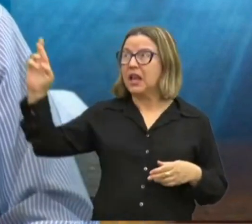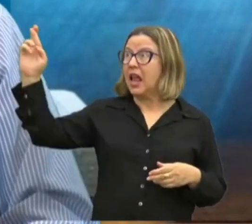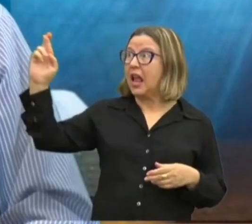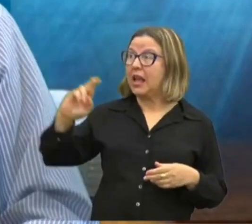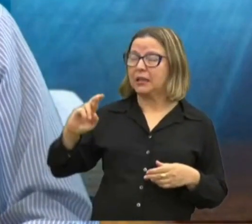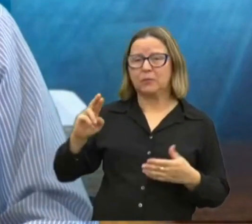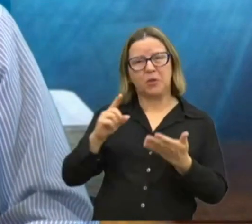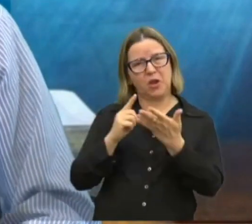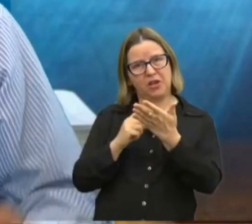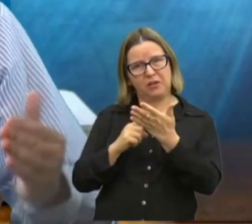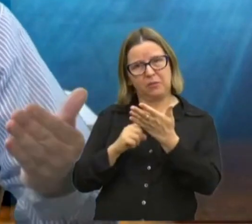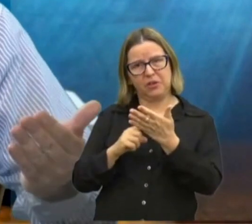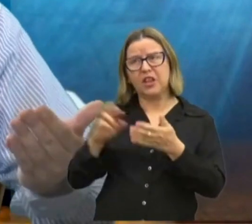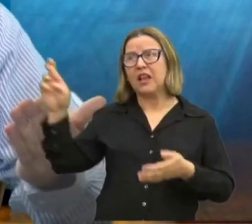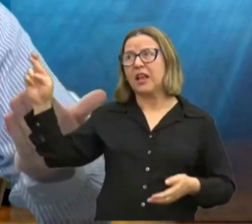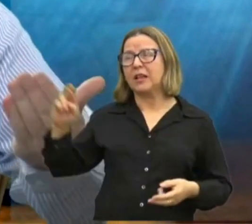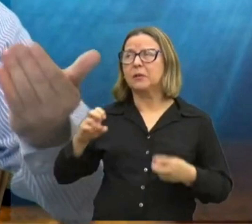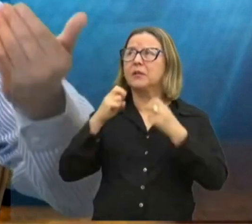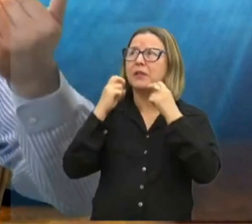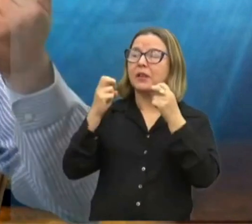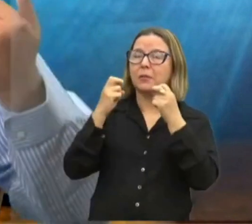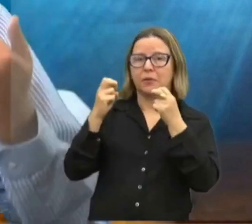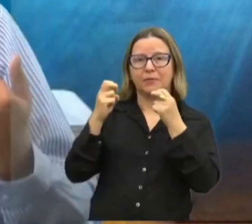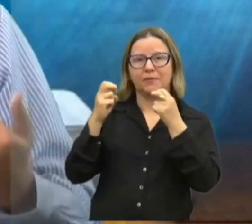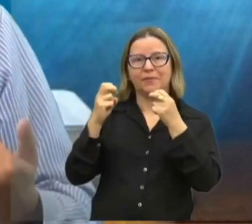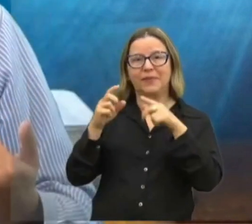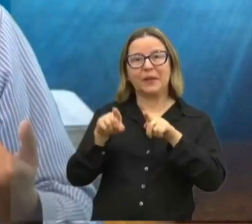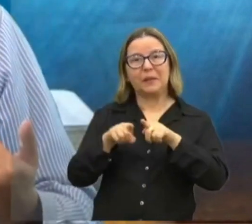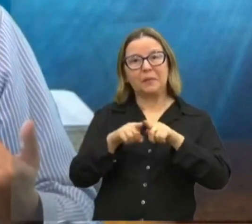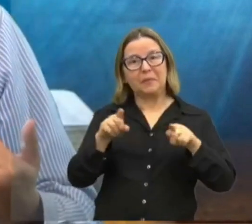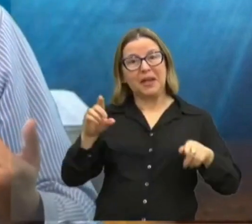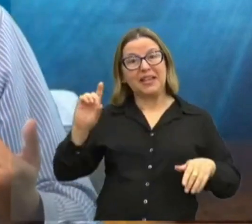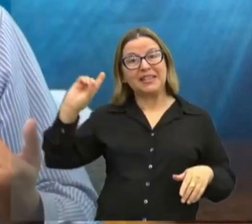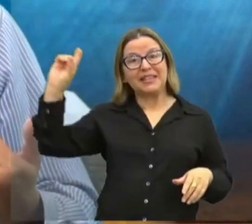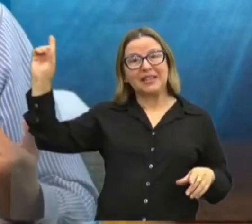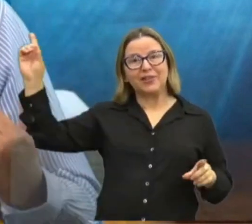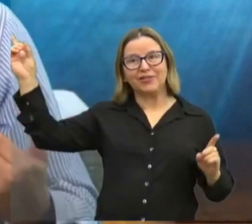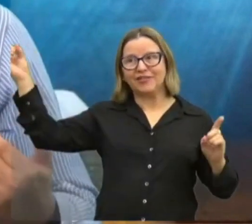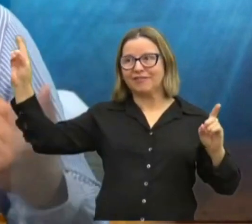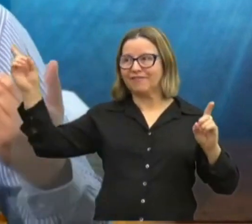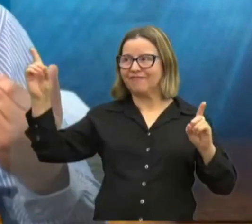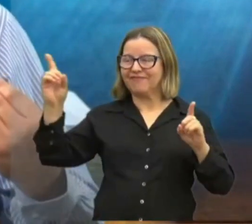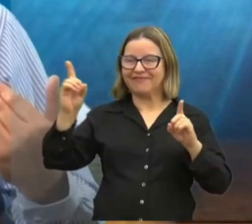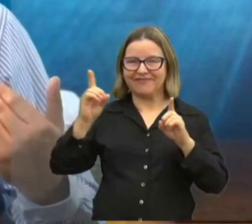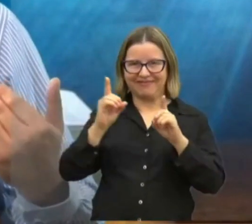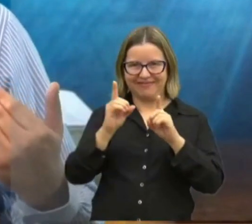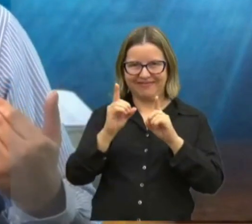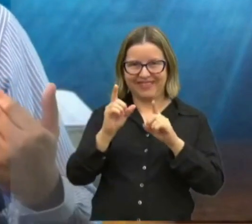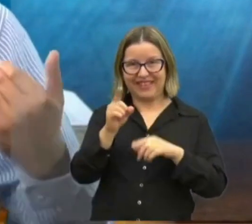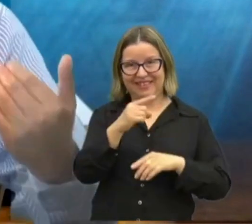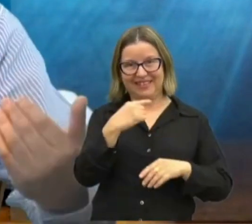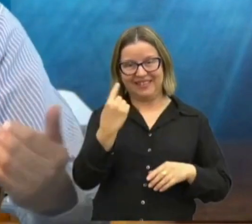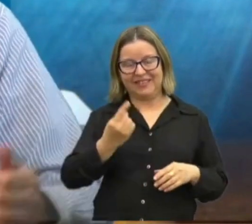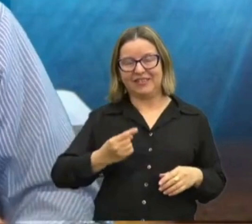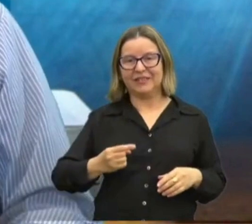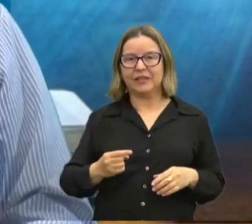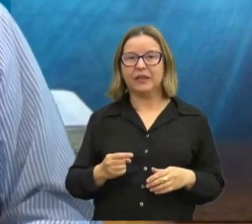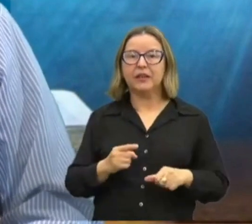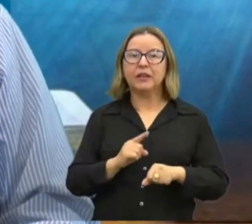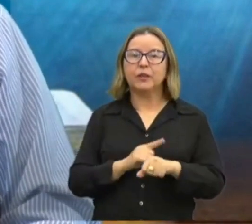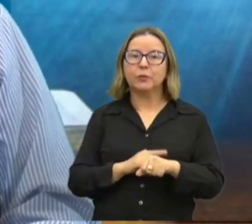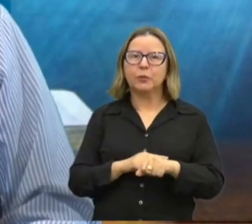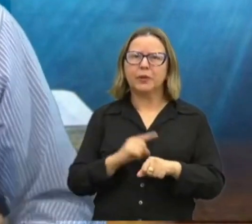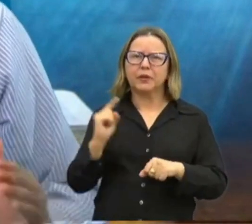Mas é Deus quem vem em nossa direção. quando nós nos colocamos diante